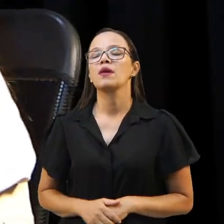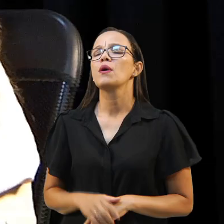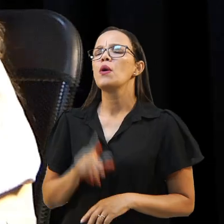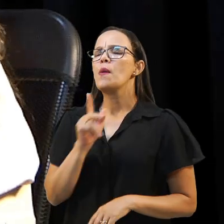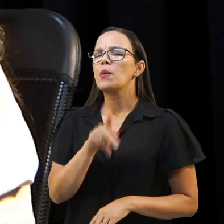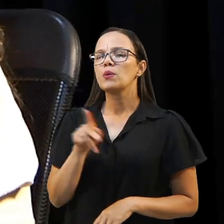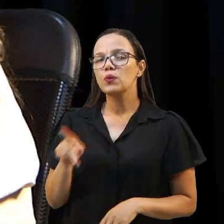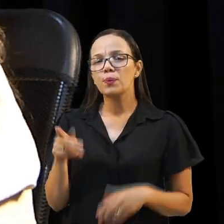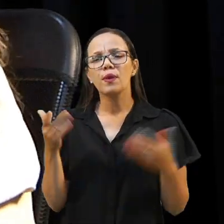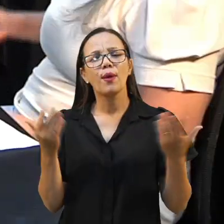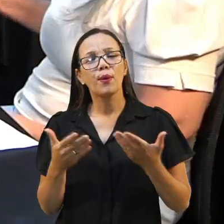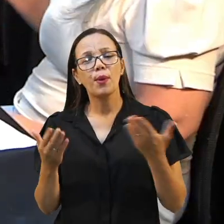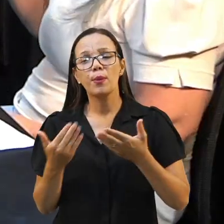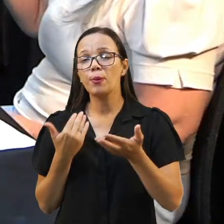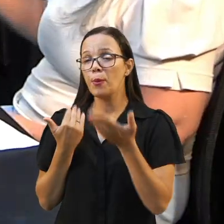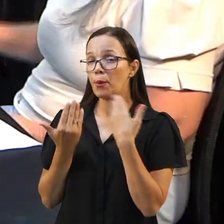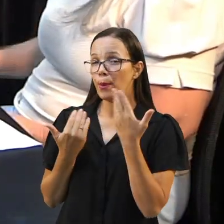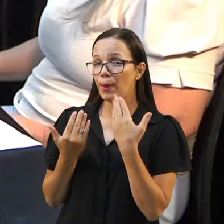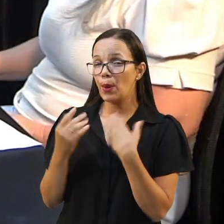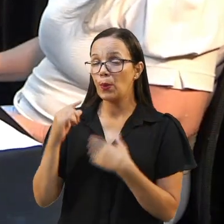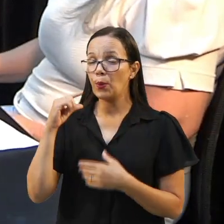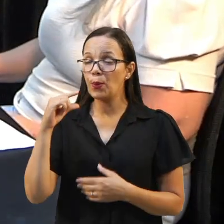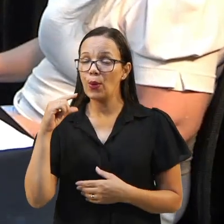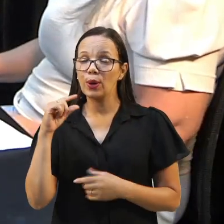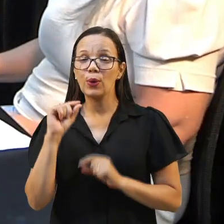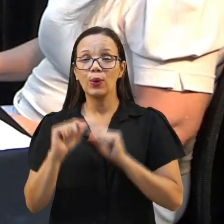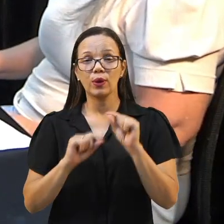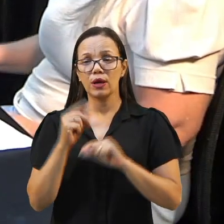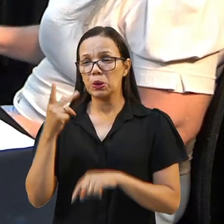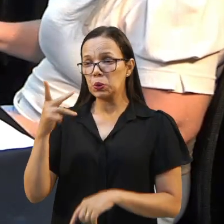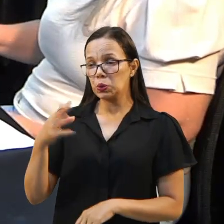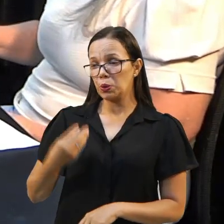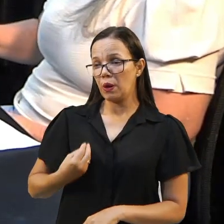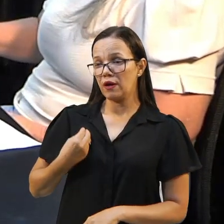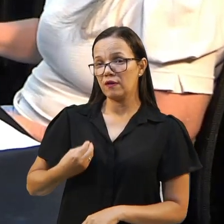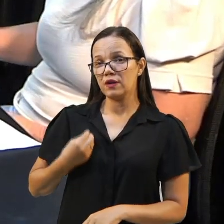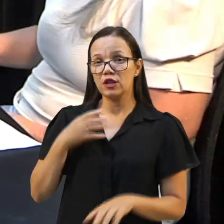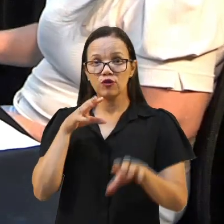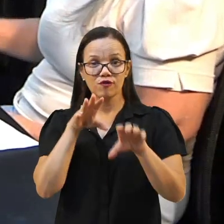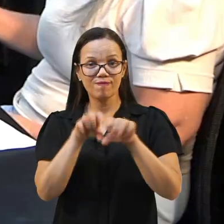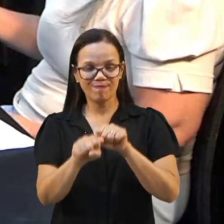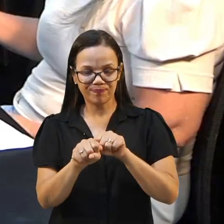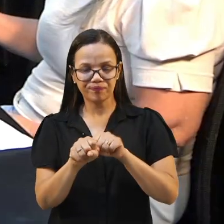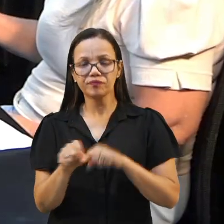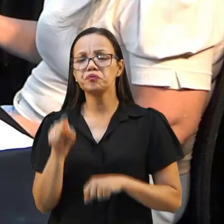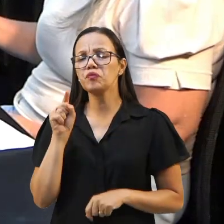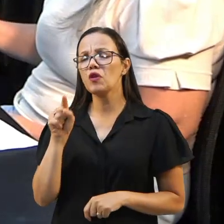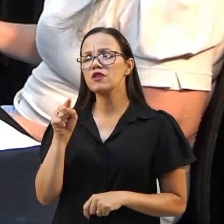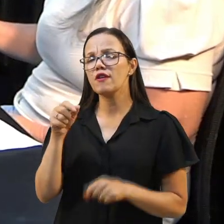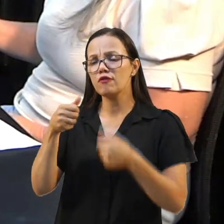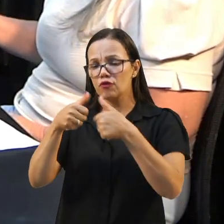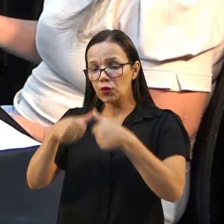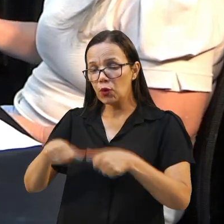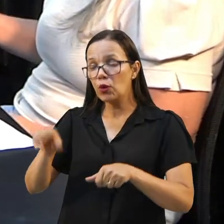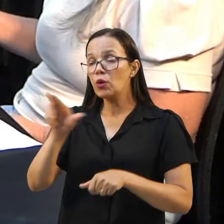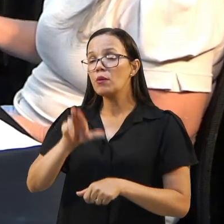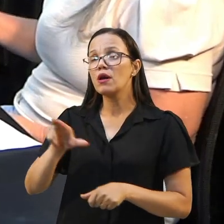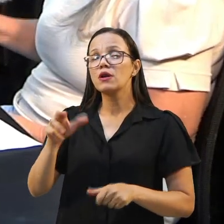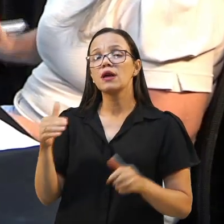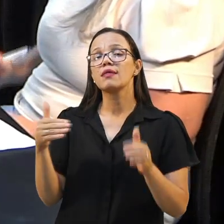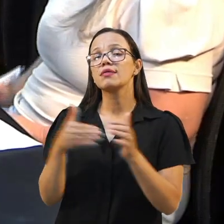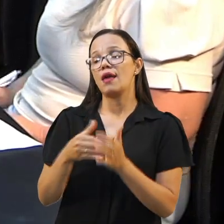Professor, agora a gente vai falar um pouquinho da sua vida de graduação. O senhor ficou em Uberlândia até